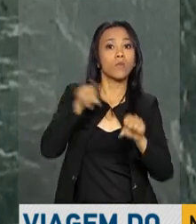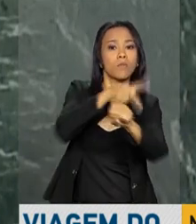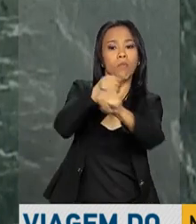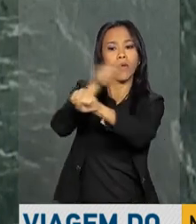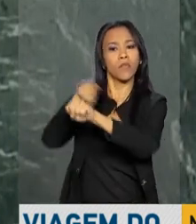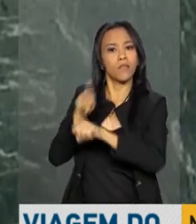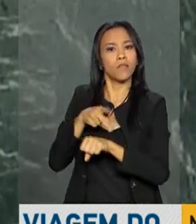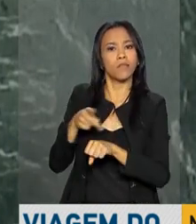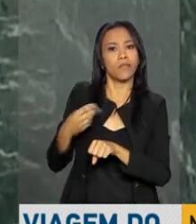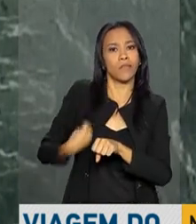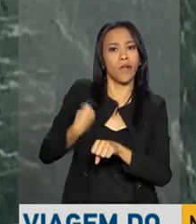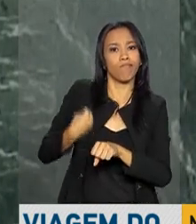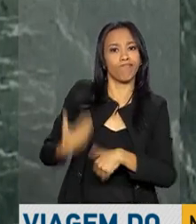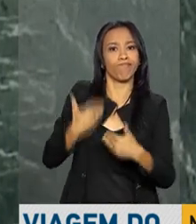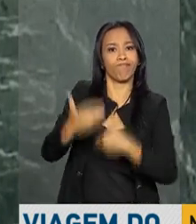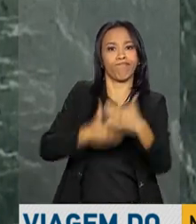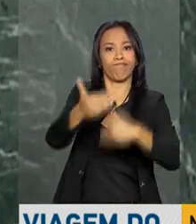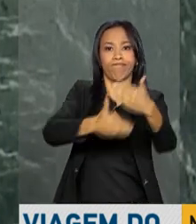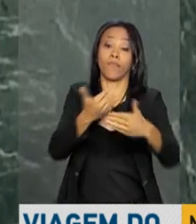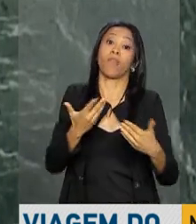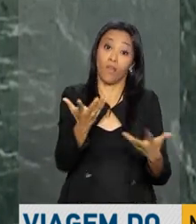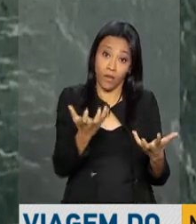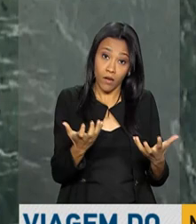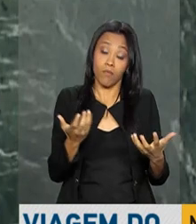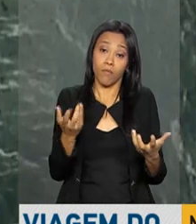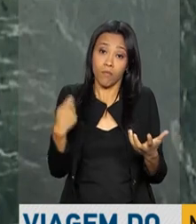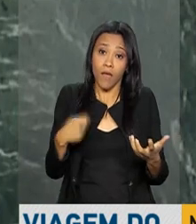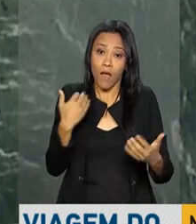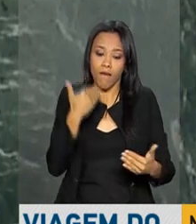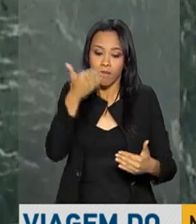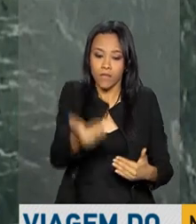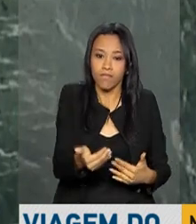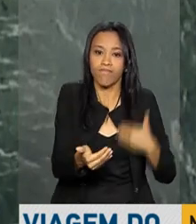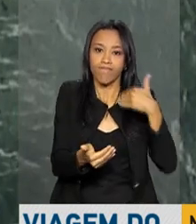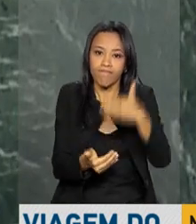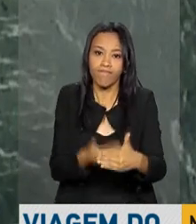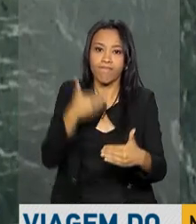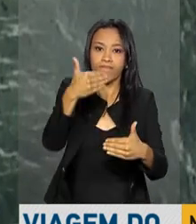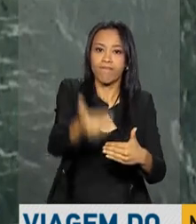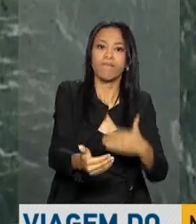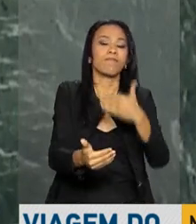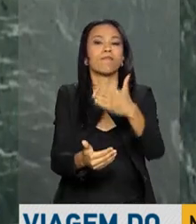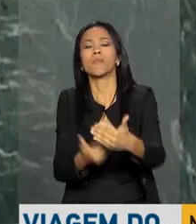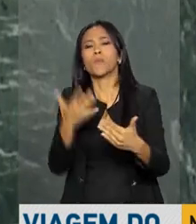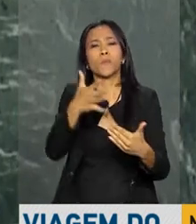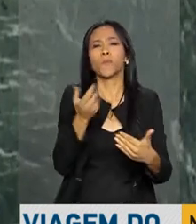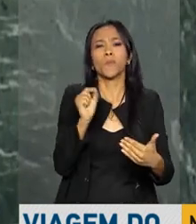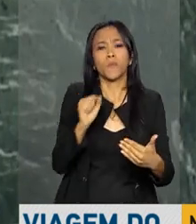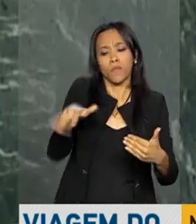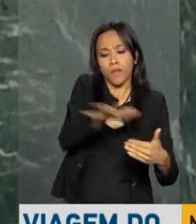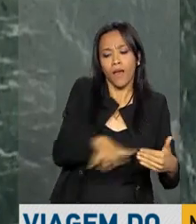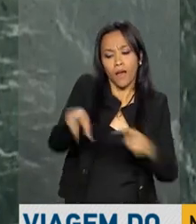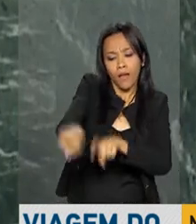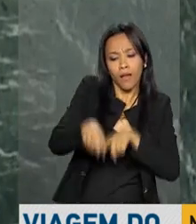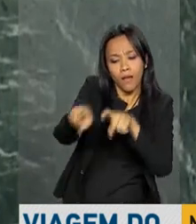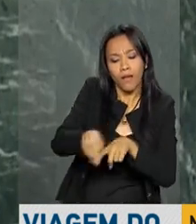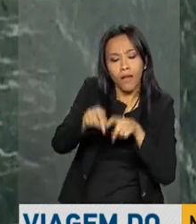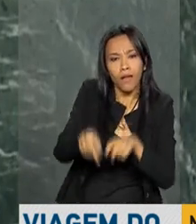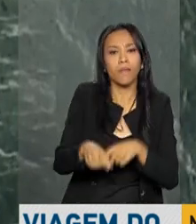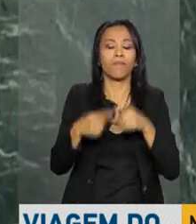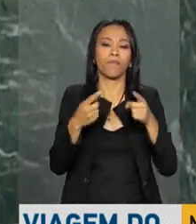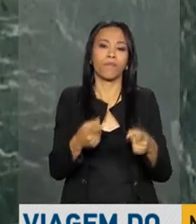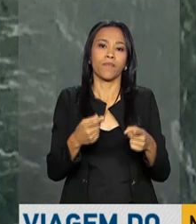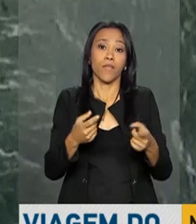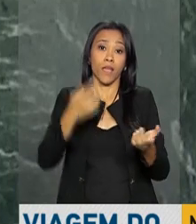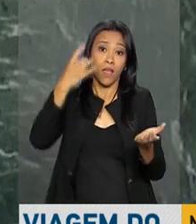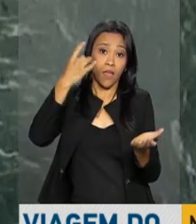desenvolvimento. Teremos que avançar no acesso a mercado de bens agrícolas, na eliminação de